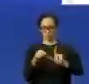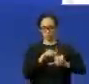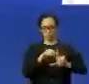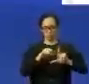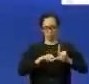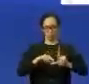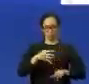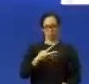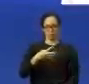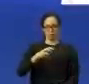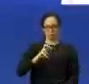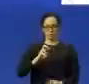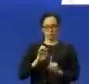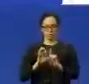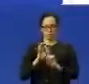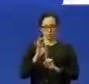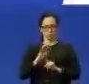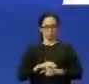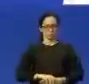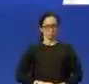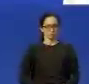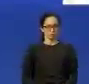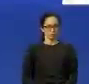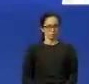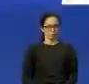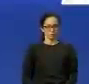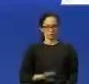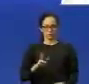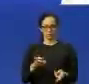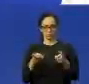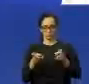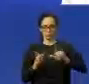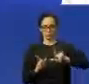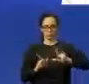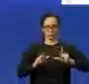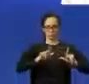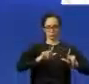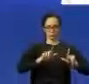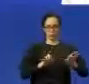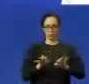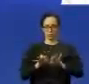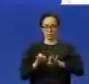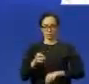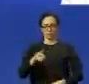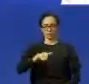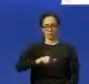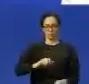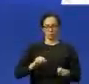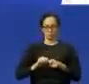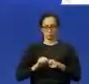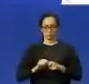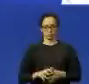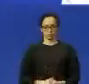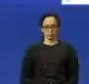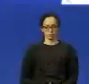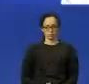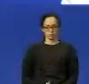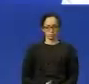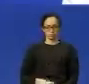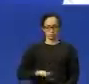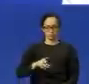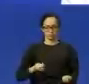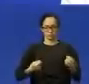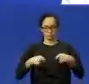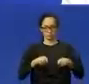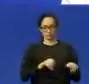graus com a linha do horizonte. E para recolocar a tela na sua posição original, deve-se